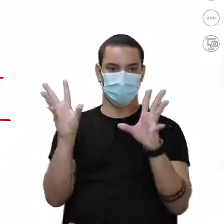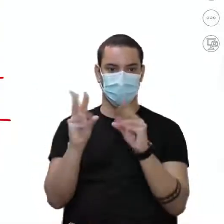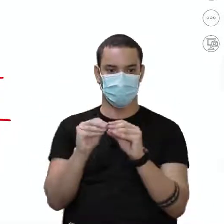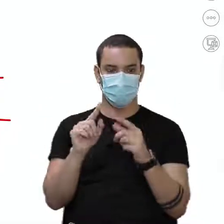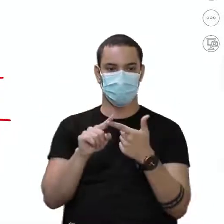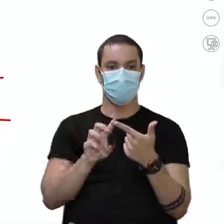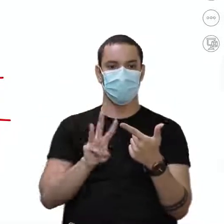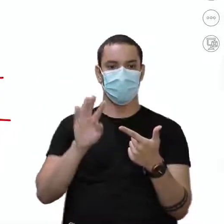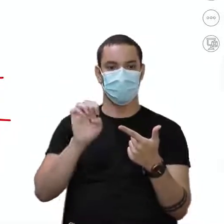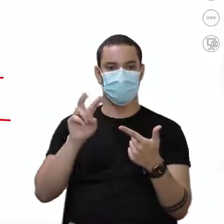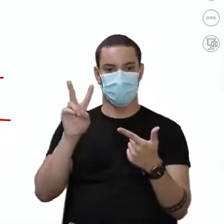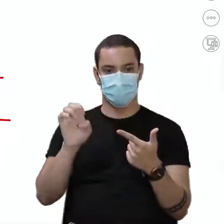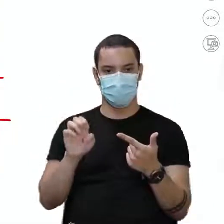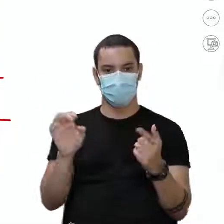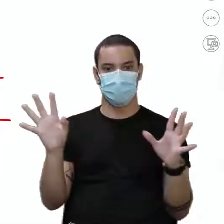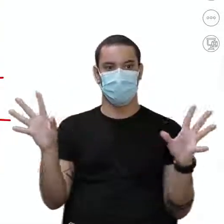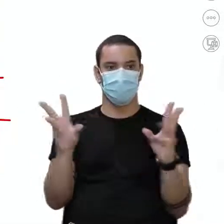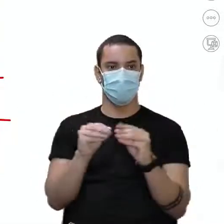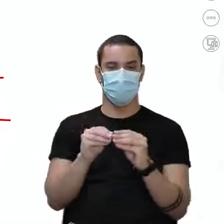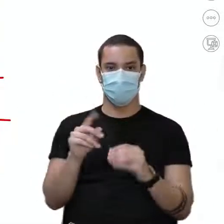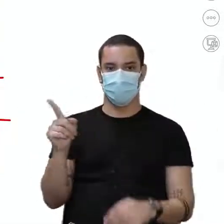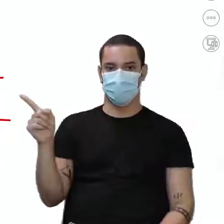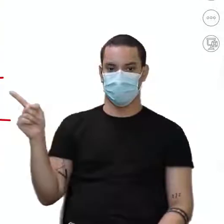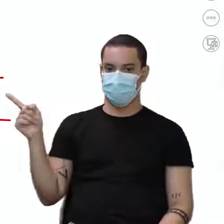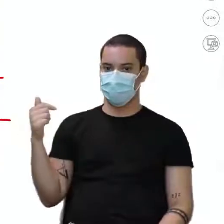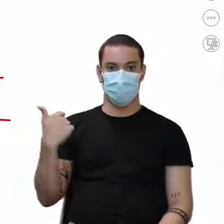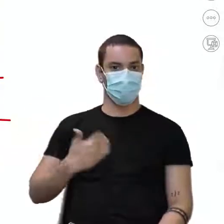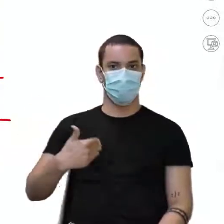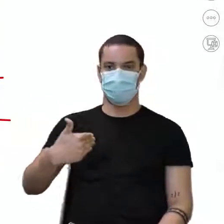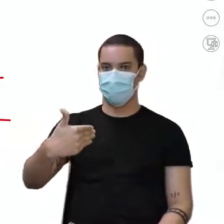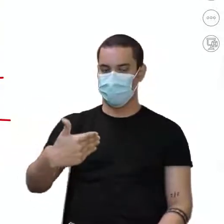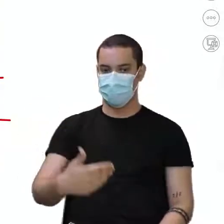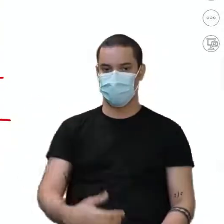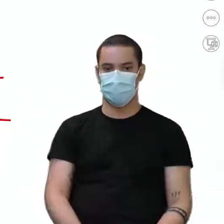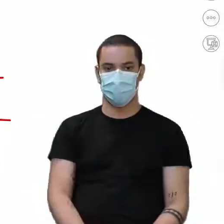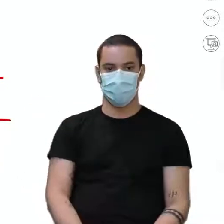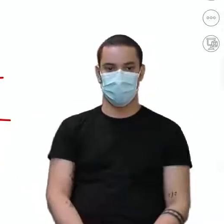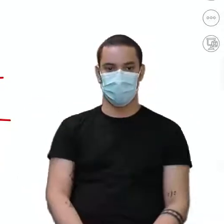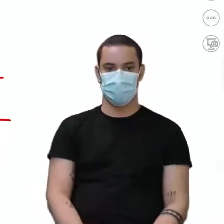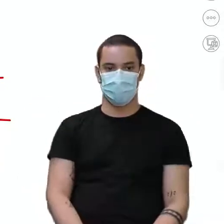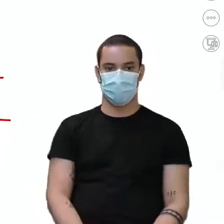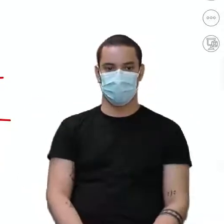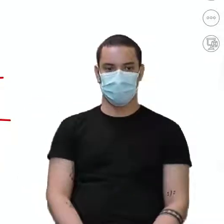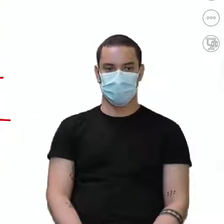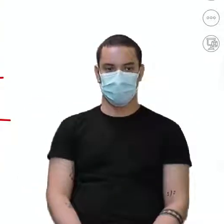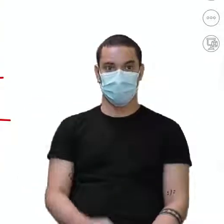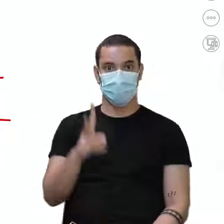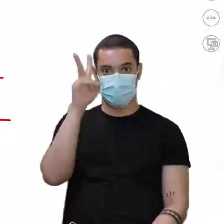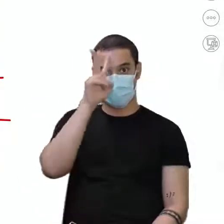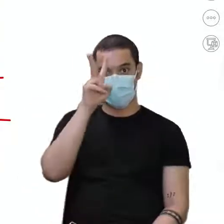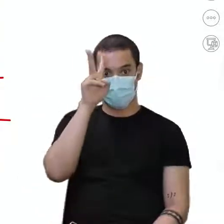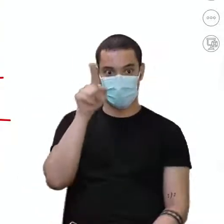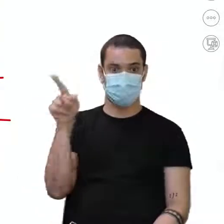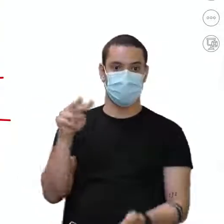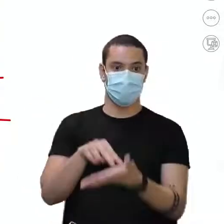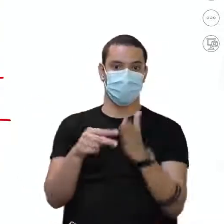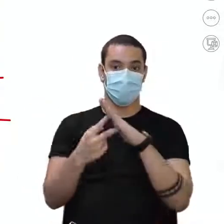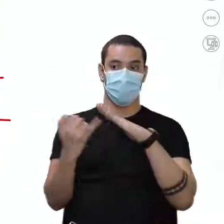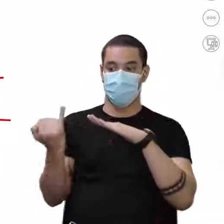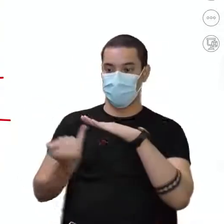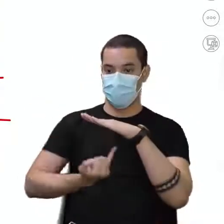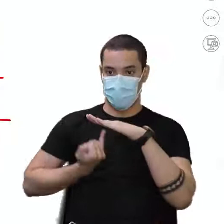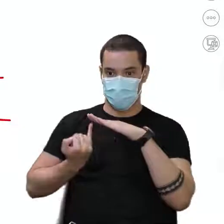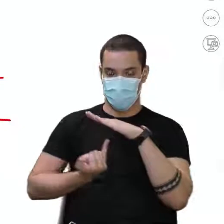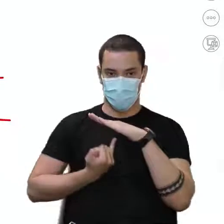por diante. Ou they've, tá? Você pode usar assim contraído, lembrando que isso aqui é informal. E aí, na terceira